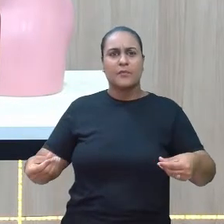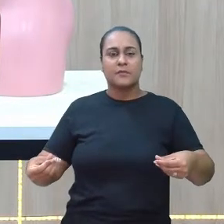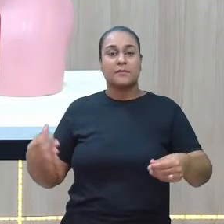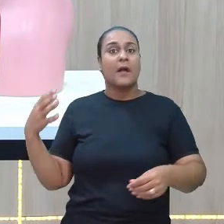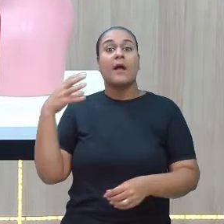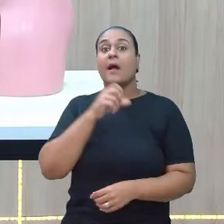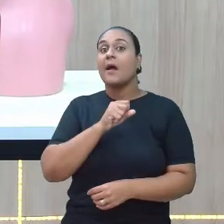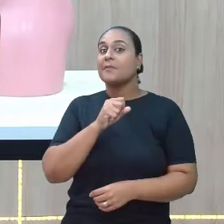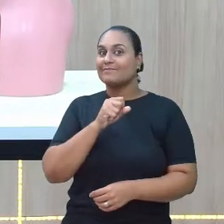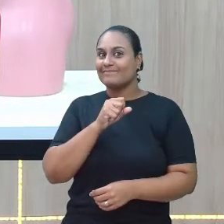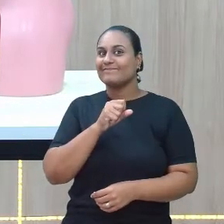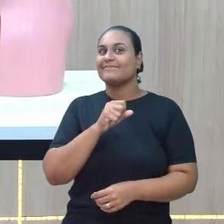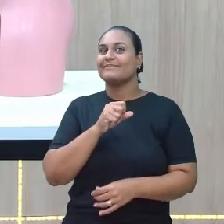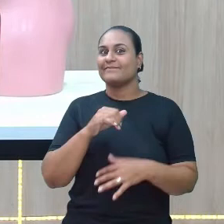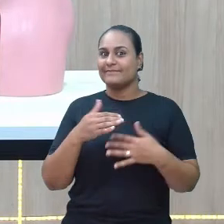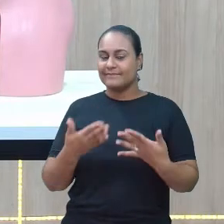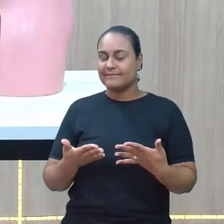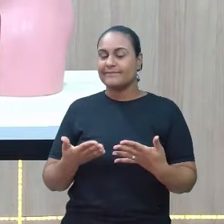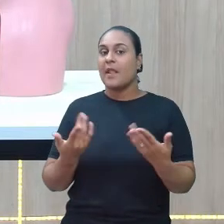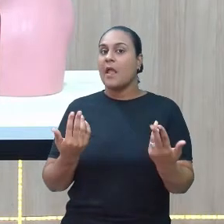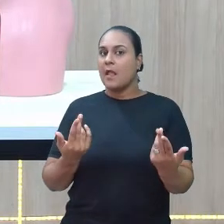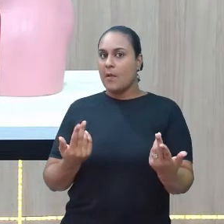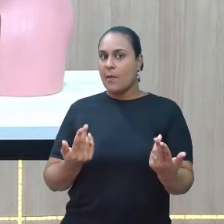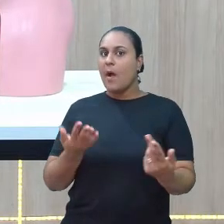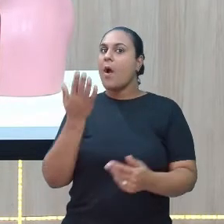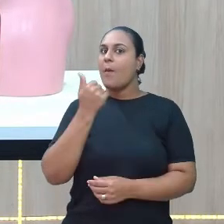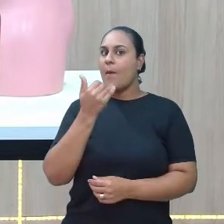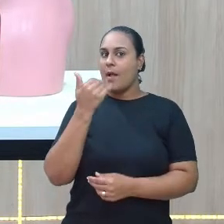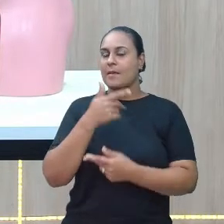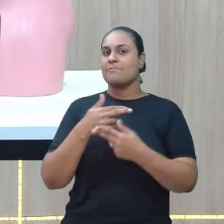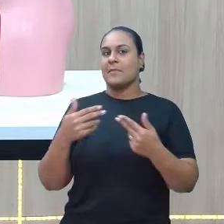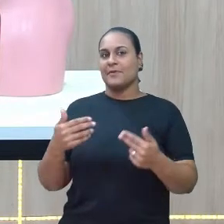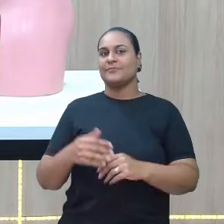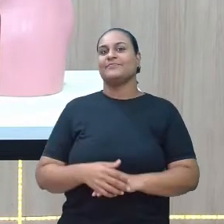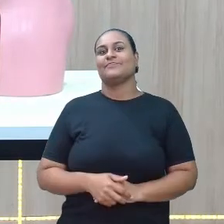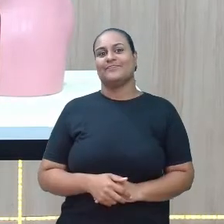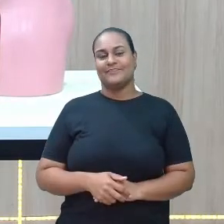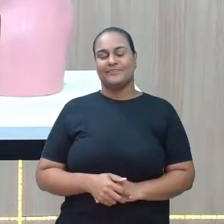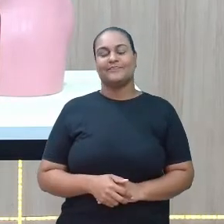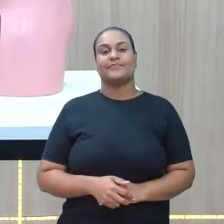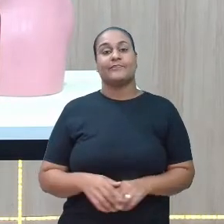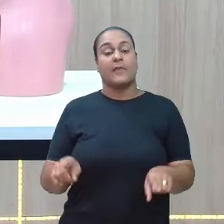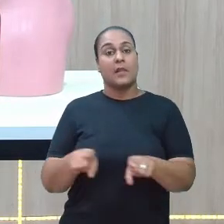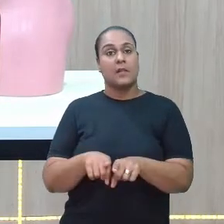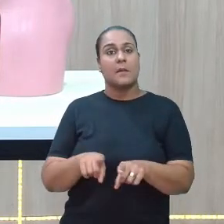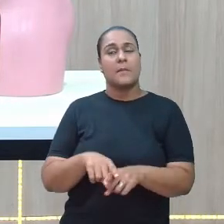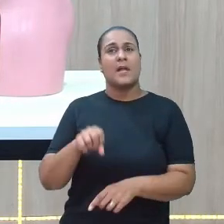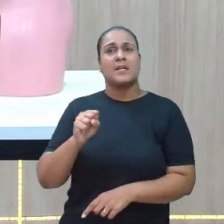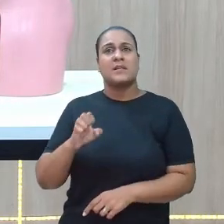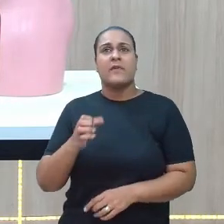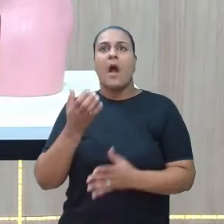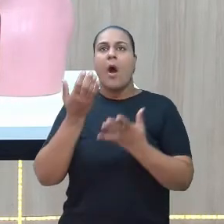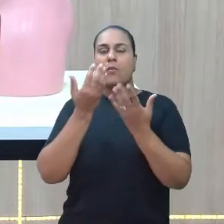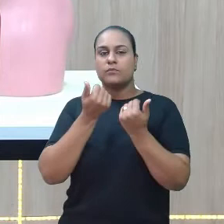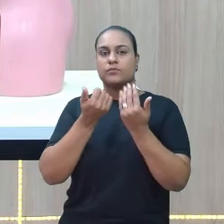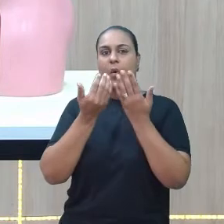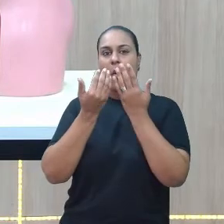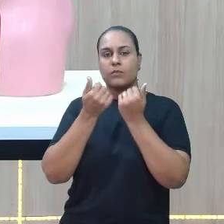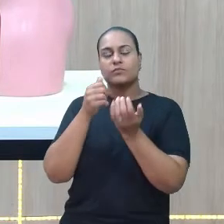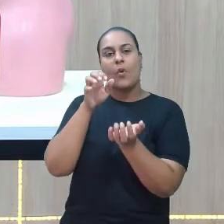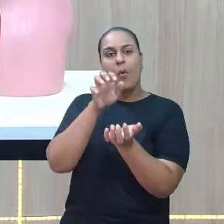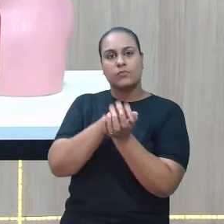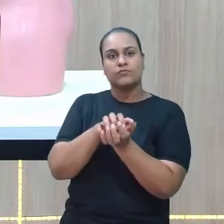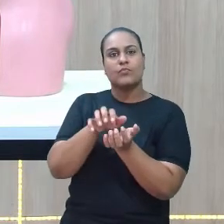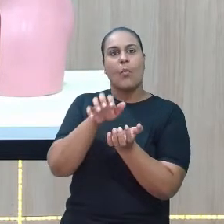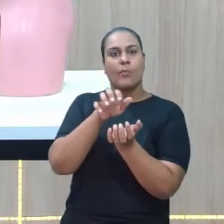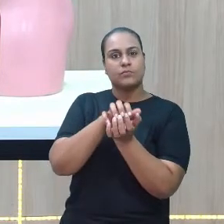mais rápido. Então, a mesma coisa é o alimento. Ele também, se ele for bem mastigado, ele vai